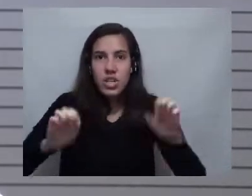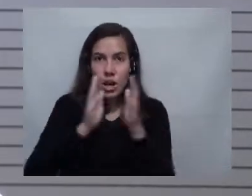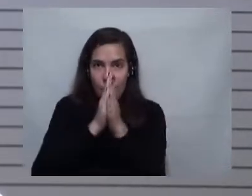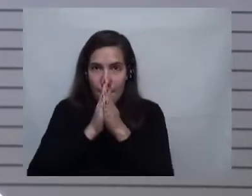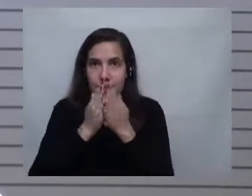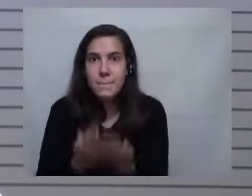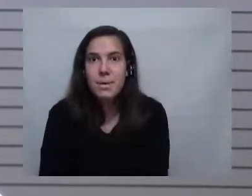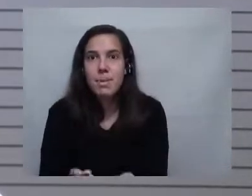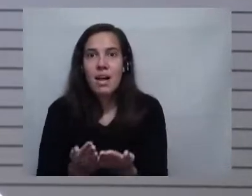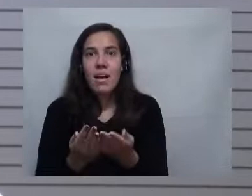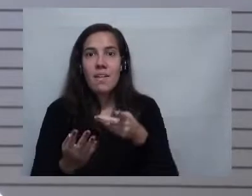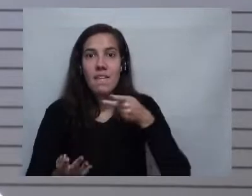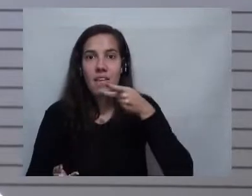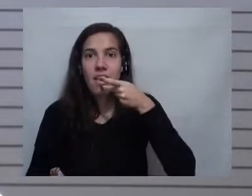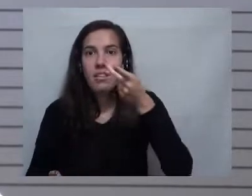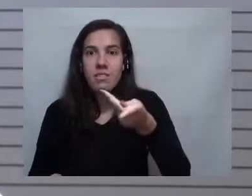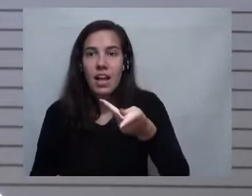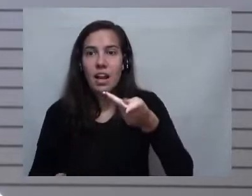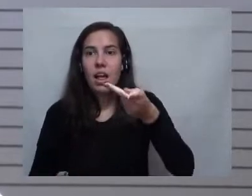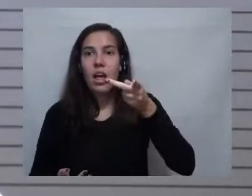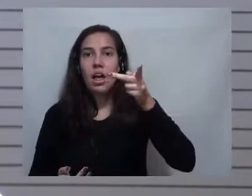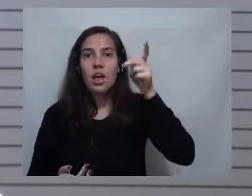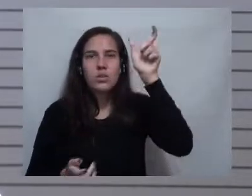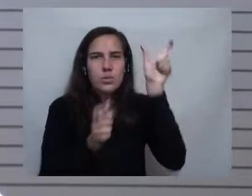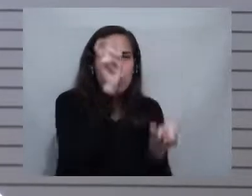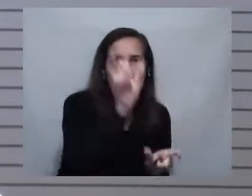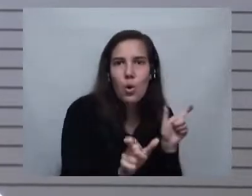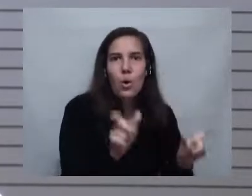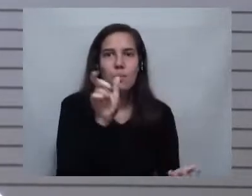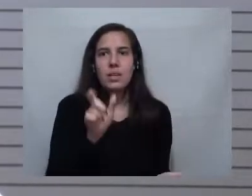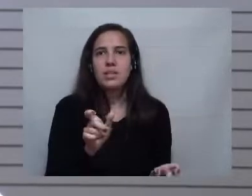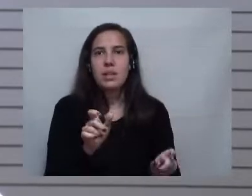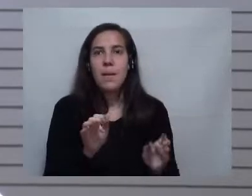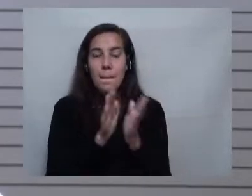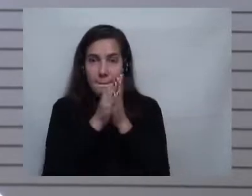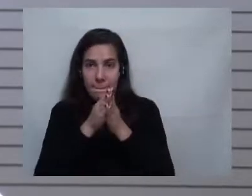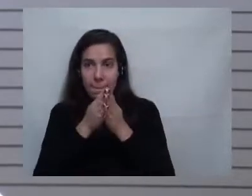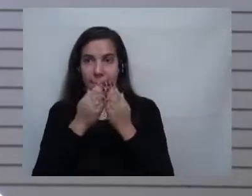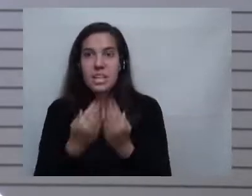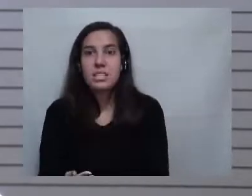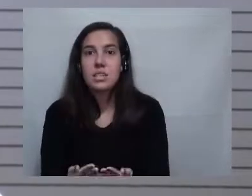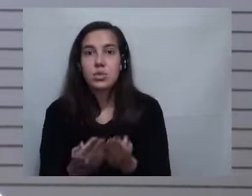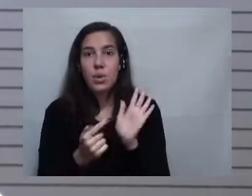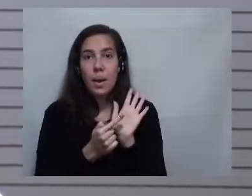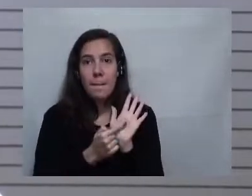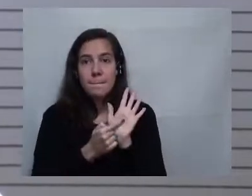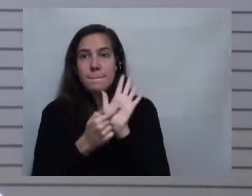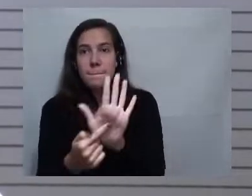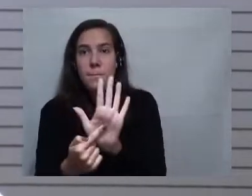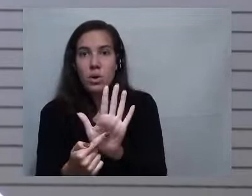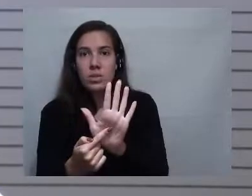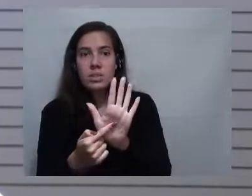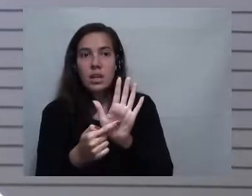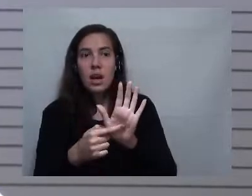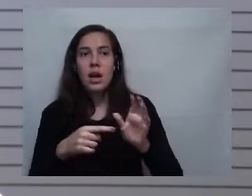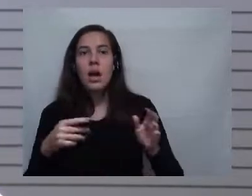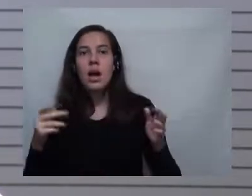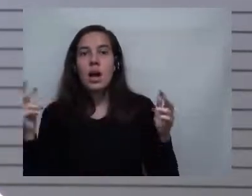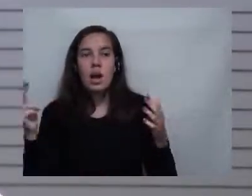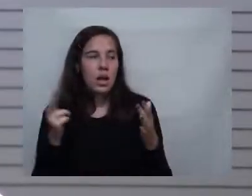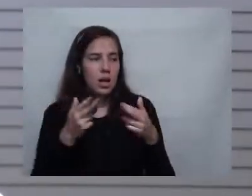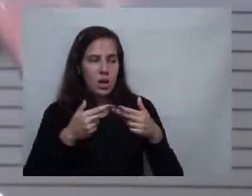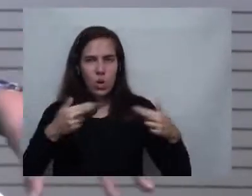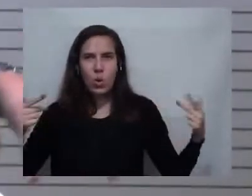e as escrituras e são a narrativa dos acontecimentos da humanidade